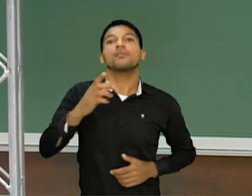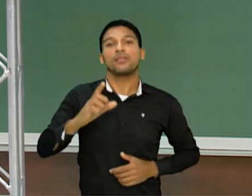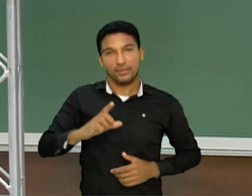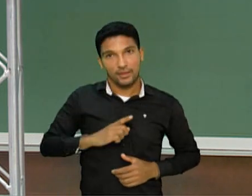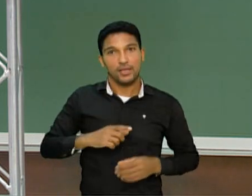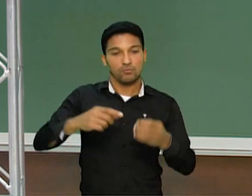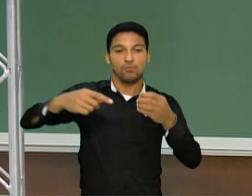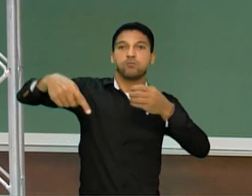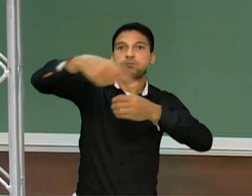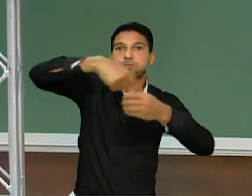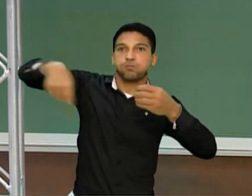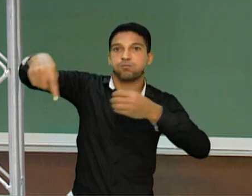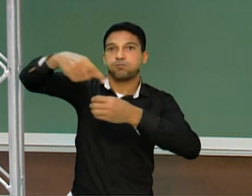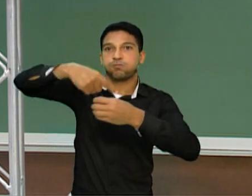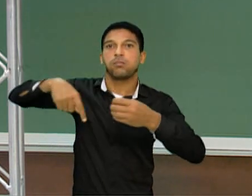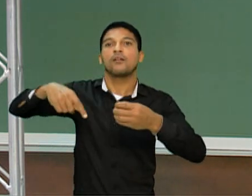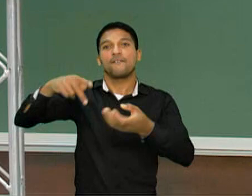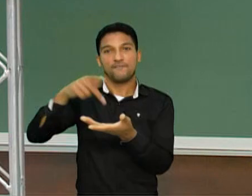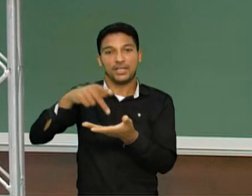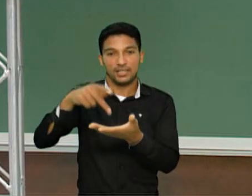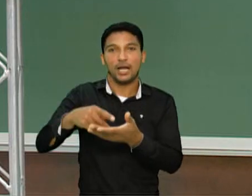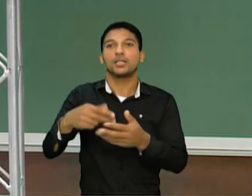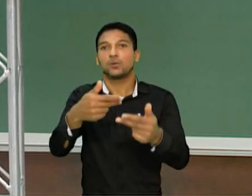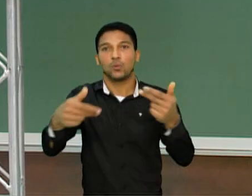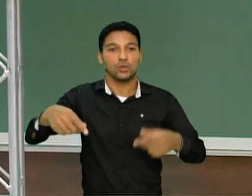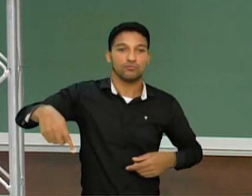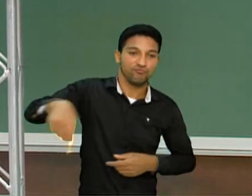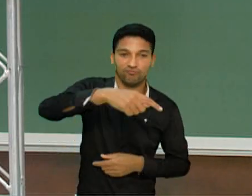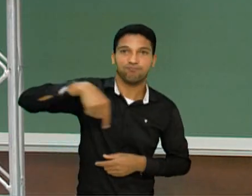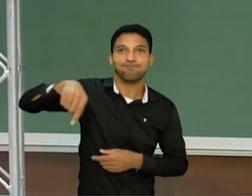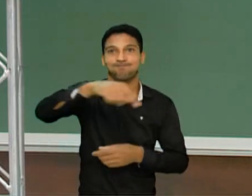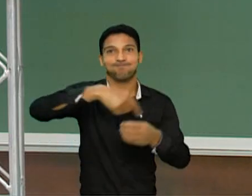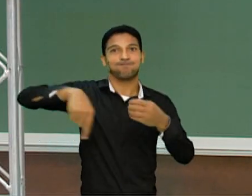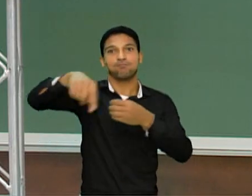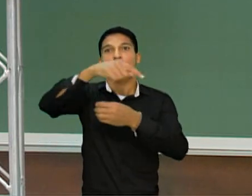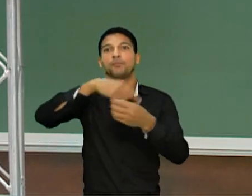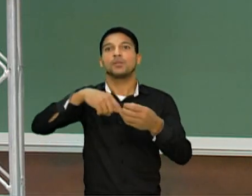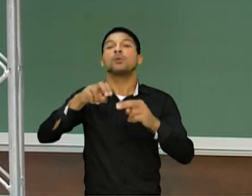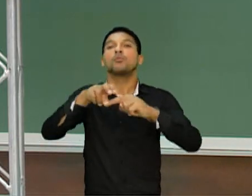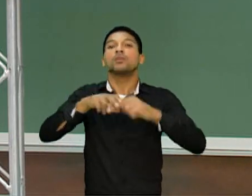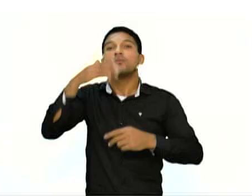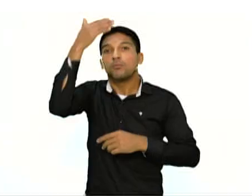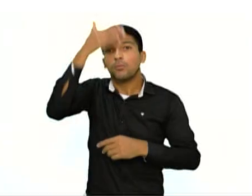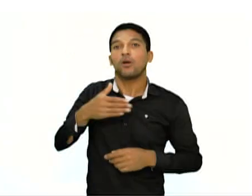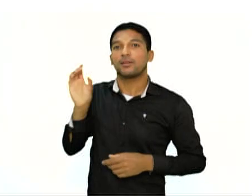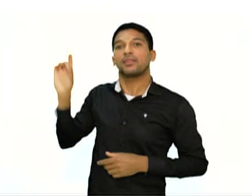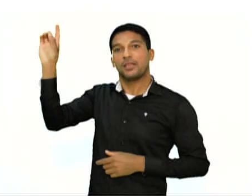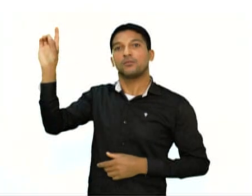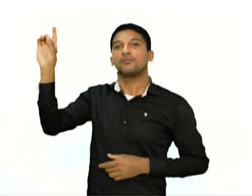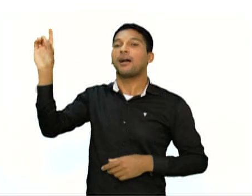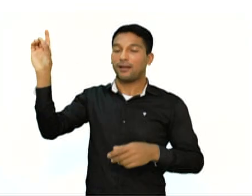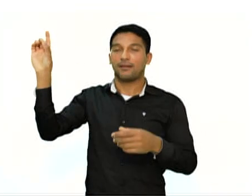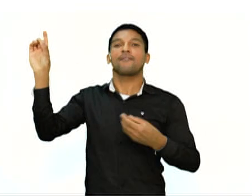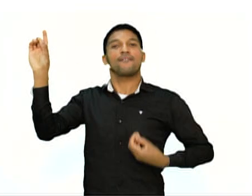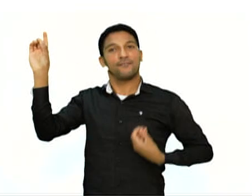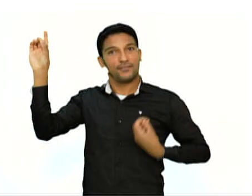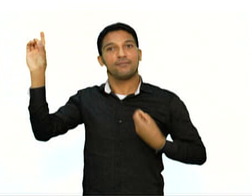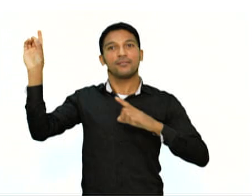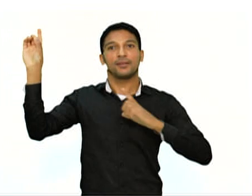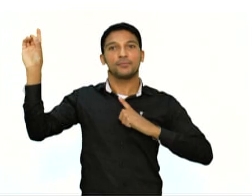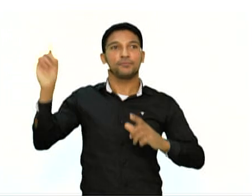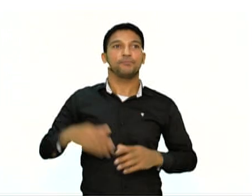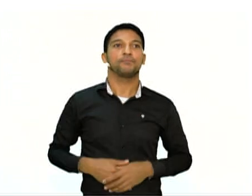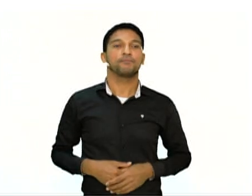é o percurso? O percurso é esse que a gente identificou aqui quando se prova a existência de Deus. Por isso, o